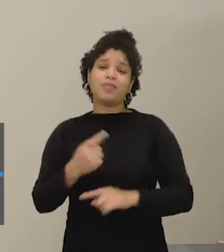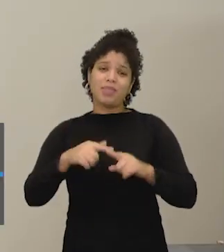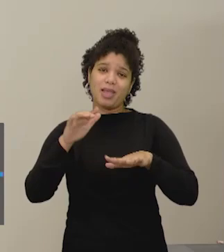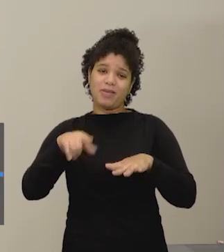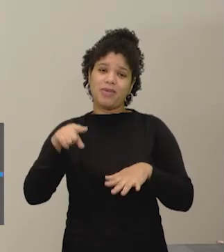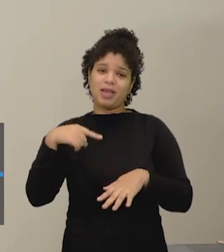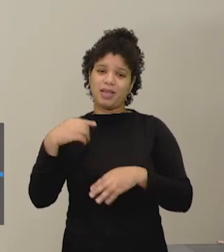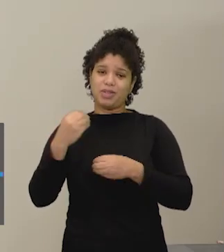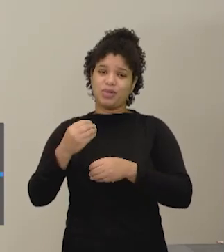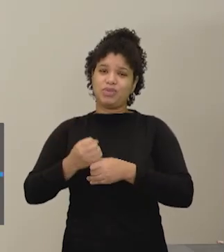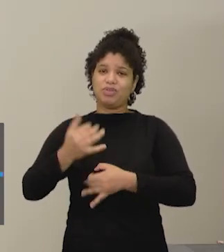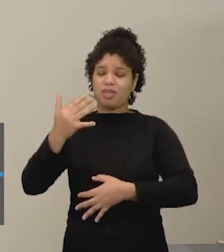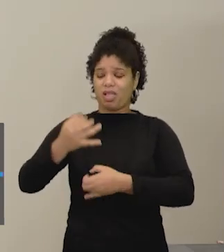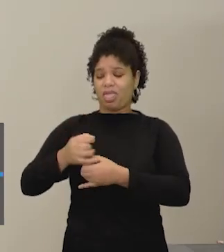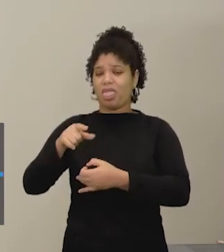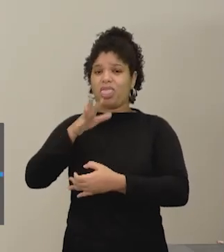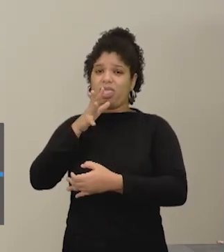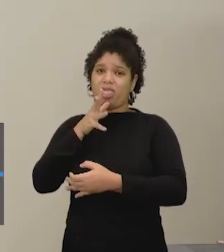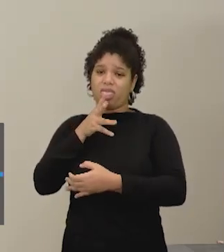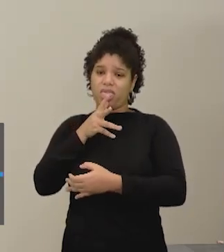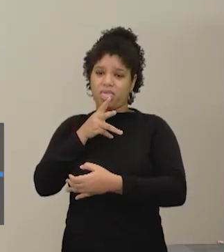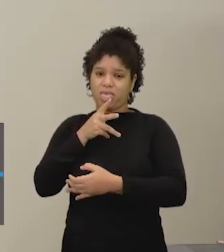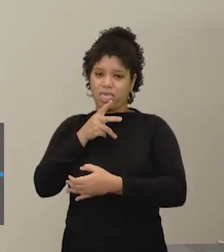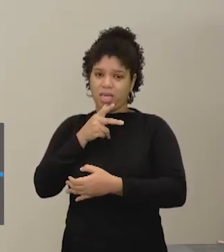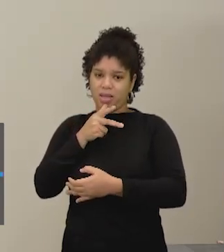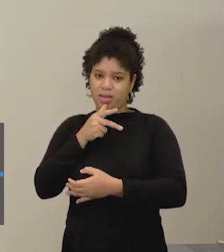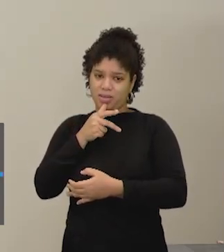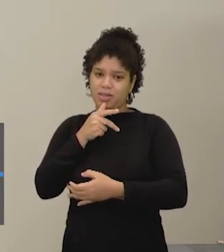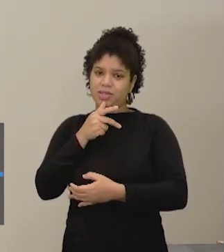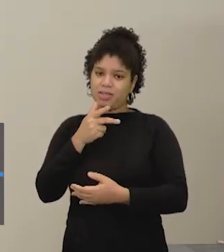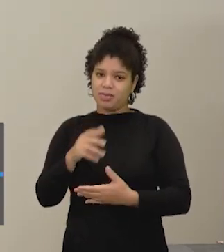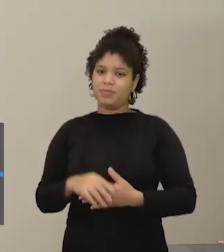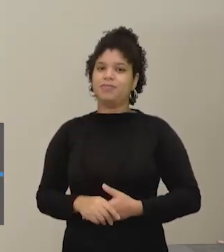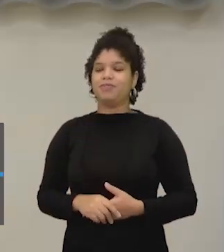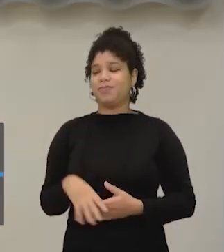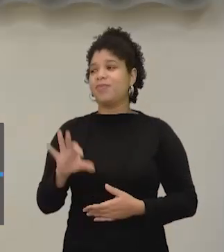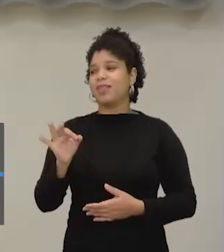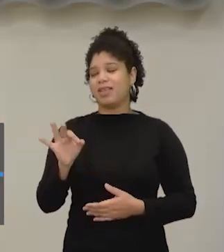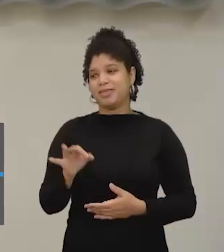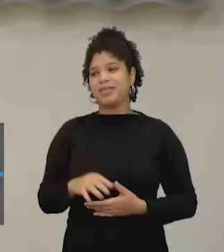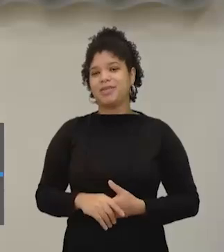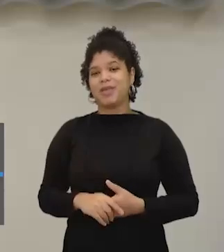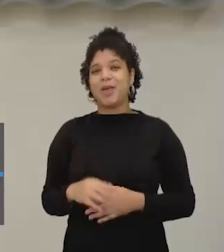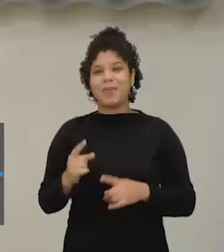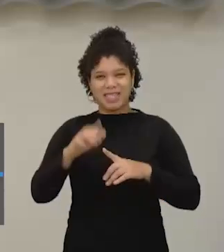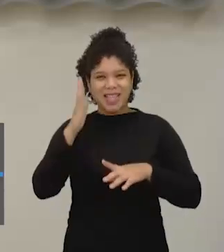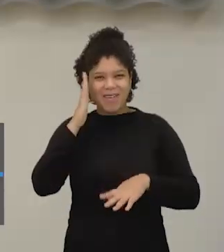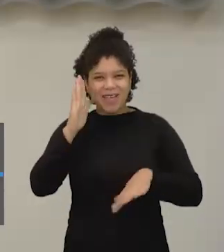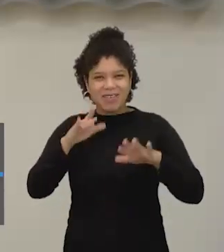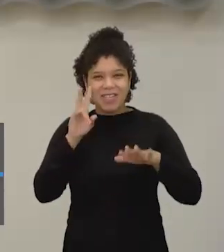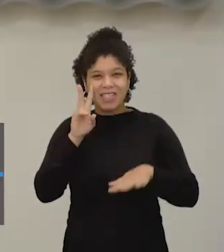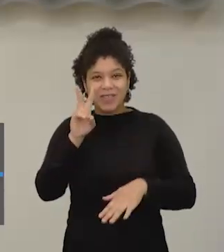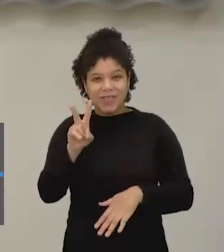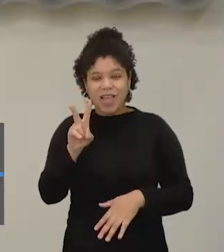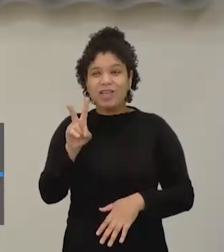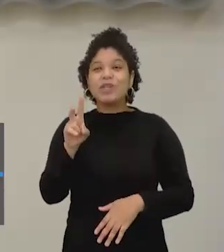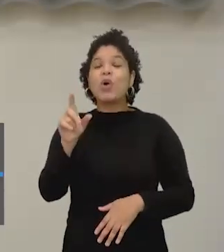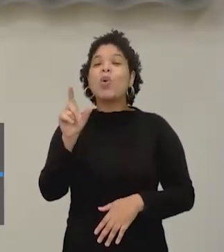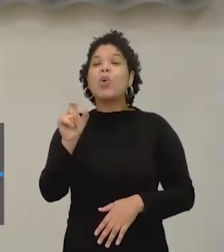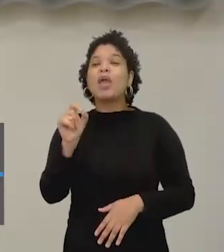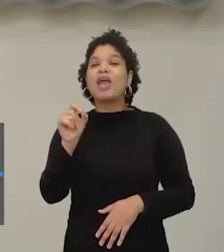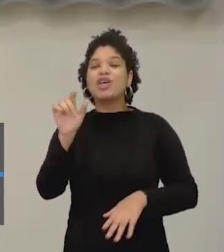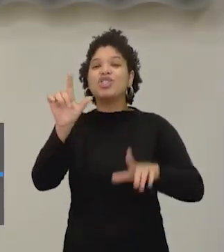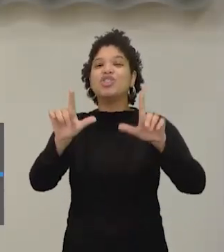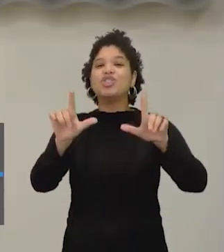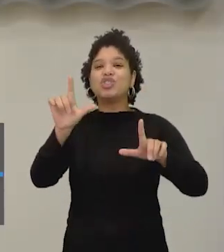porque atrasa lá também. Eles recebem a informação depois, né? Tem um delayzinho. É que nem quando você está assistindo jogo de futebol,